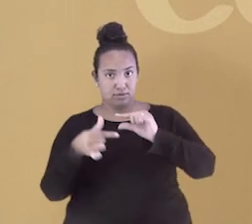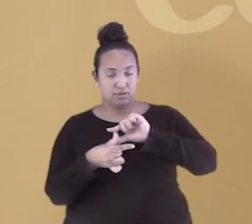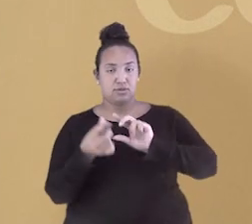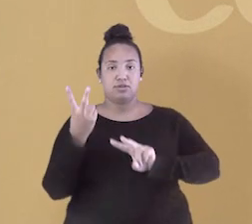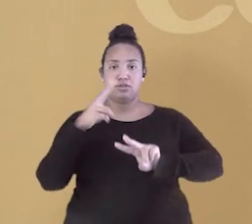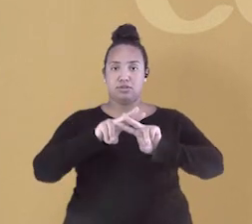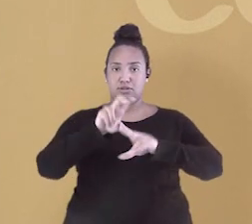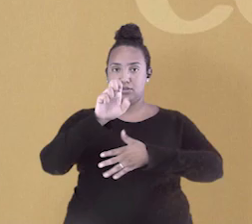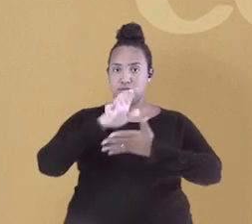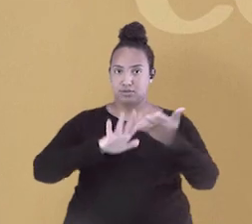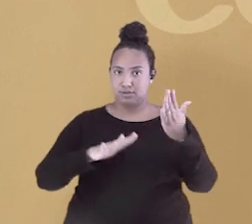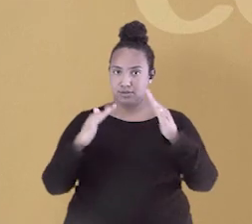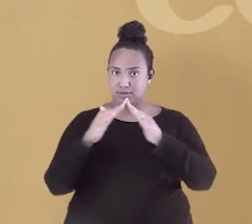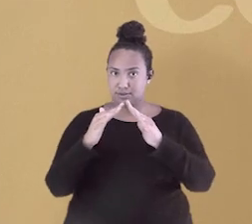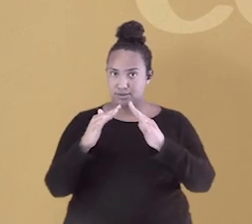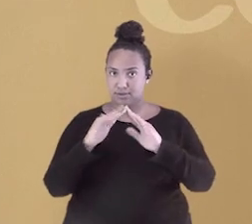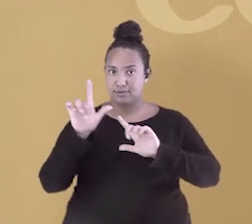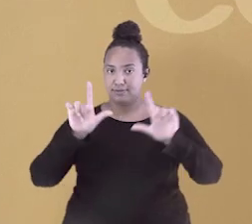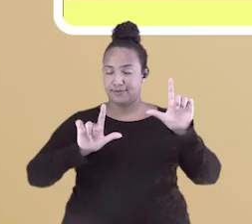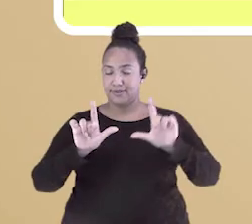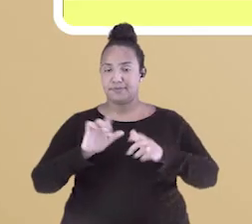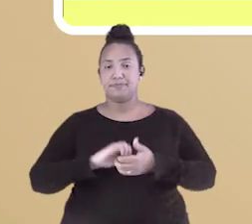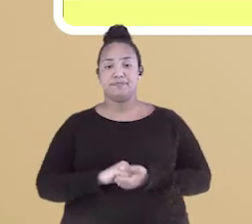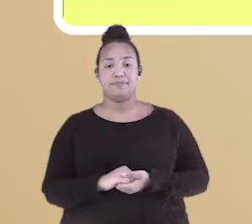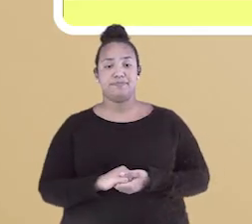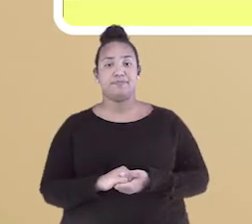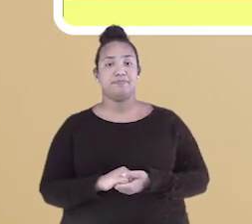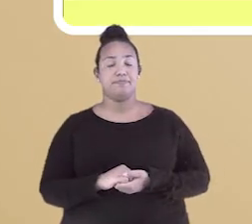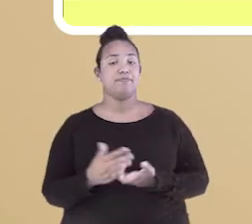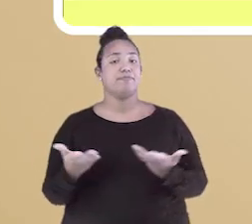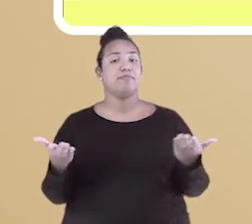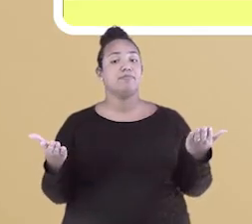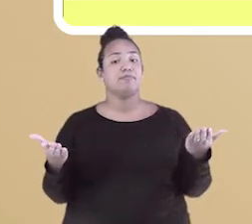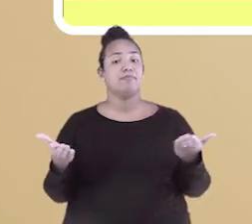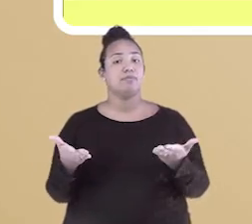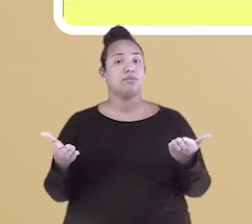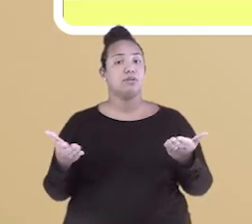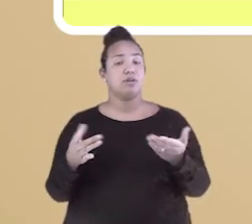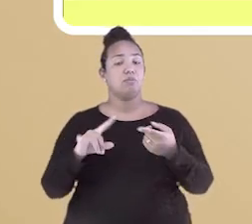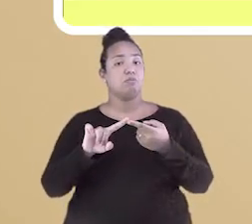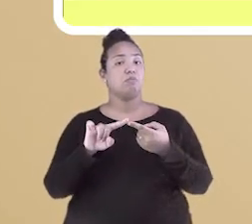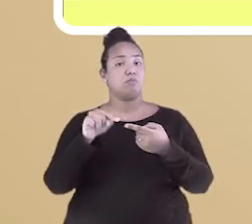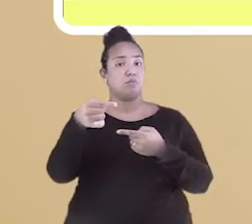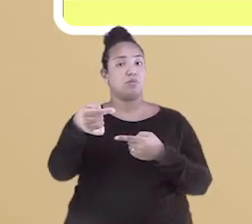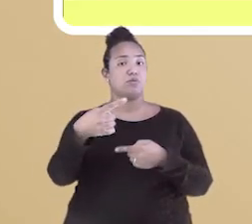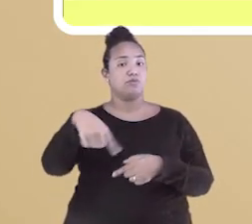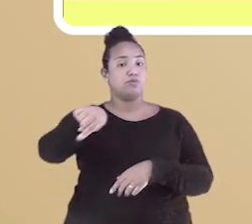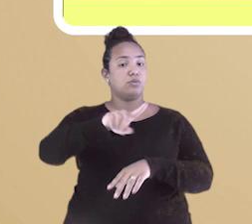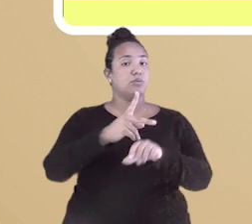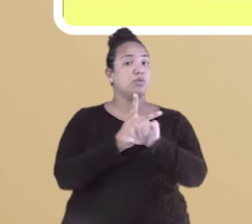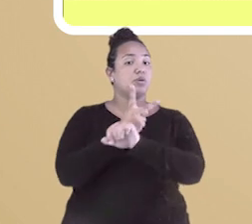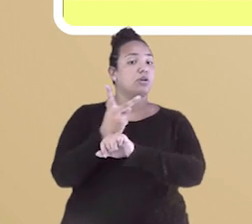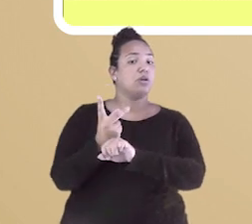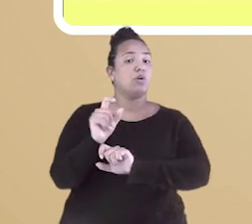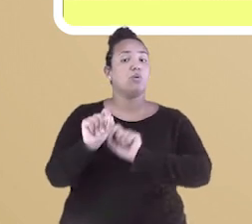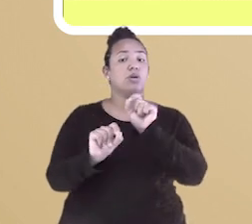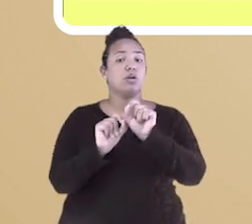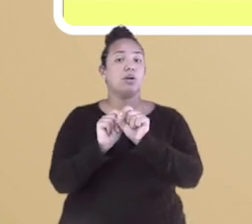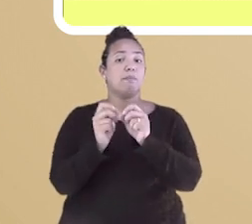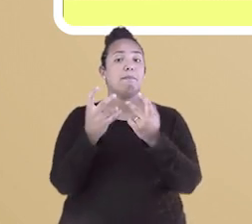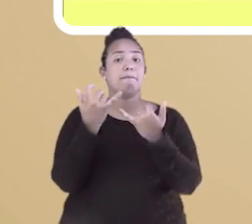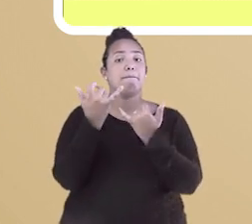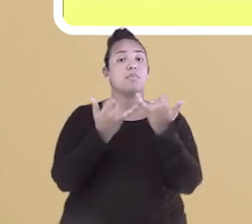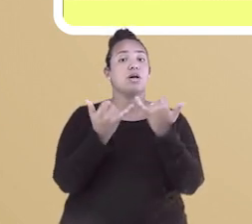em Casa na TV. Agora vamos para o próximo objeto que você vai procurar. É um que se parece com